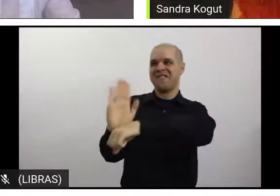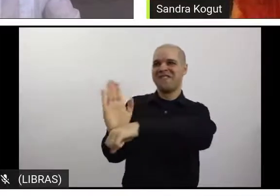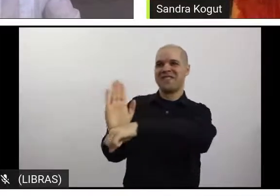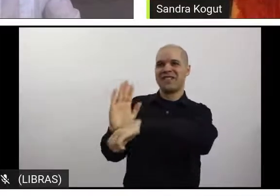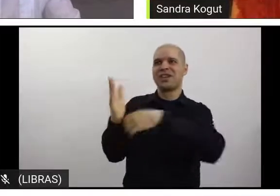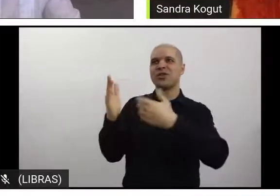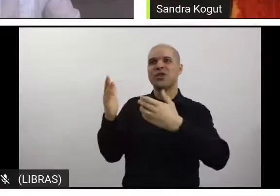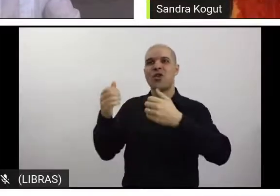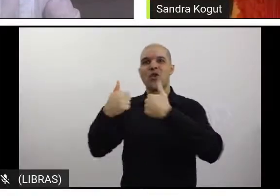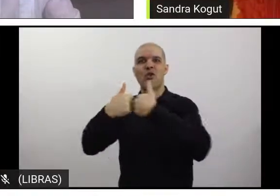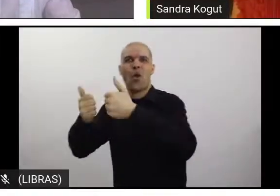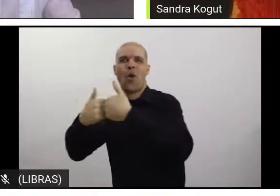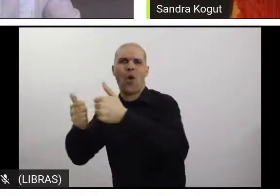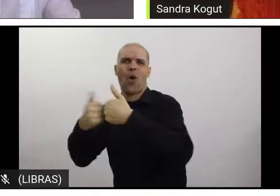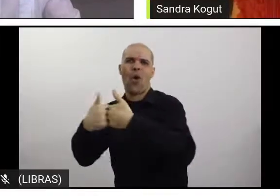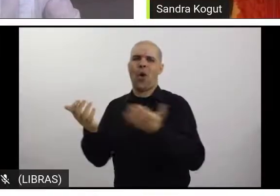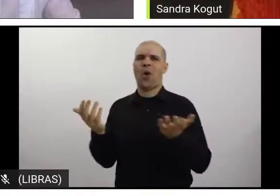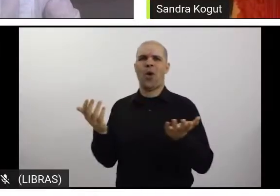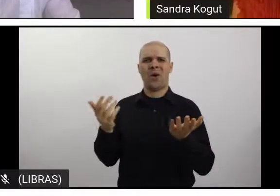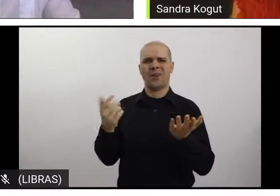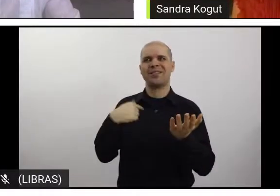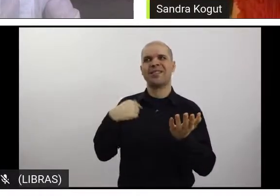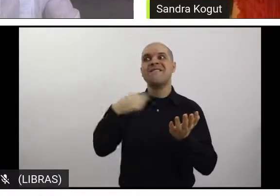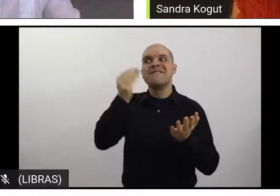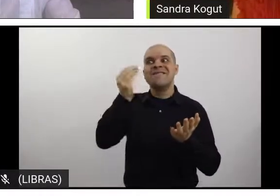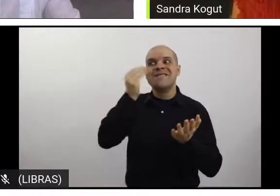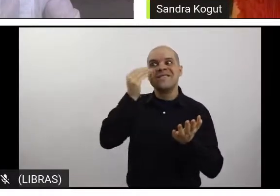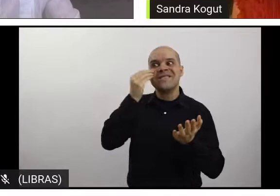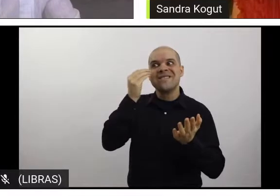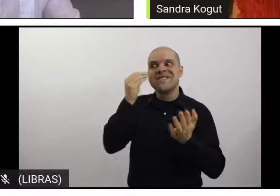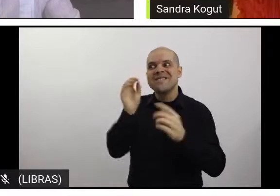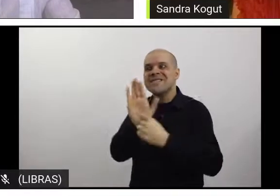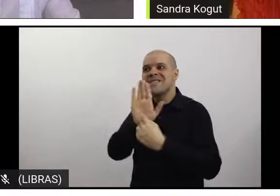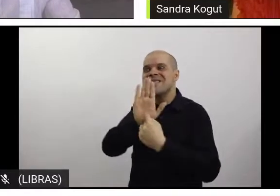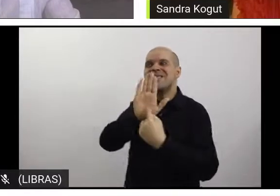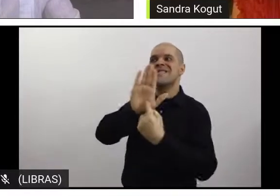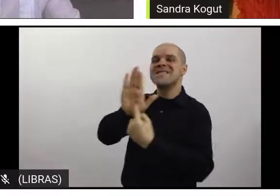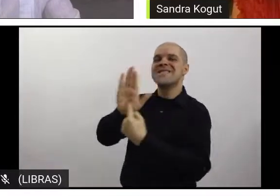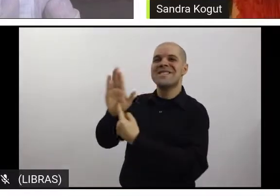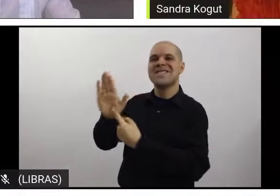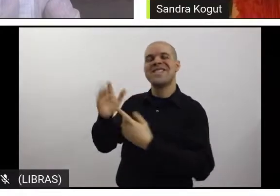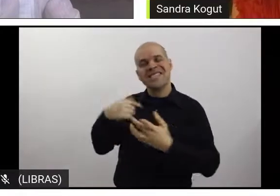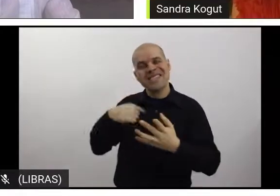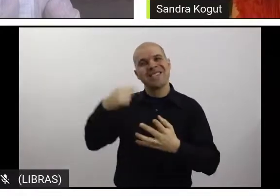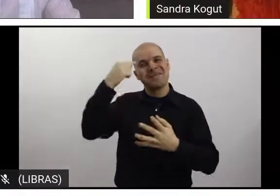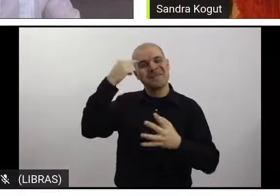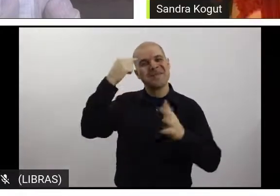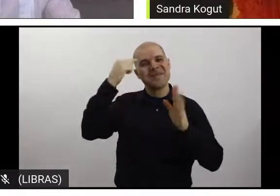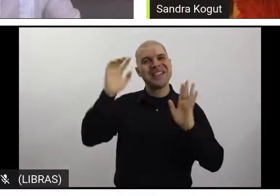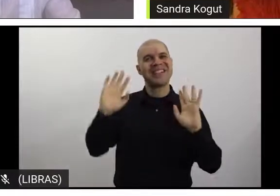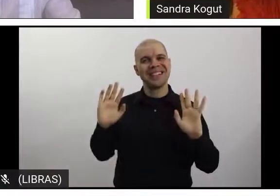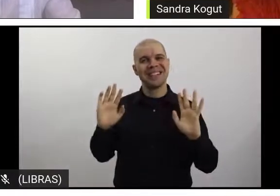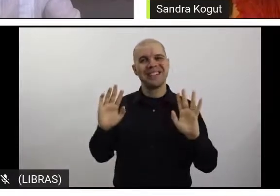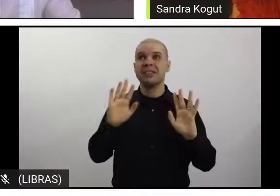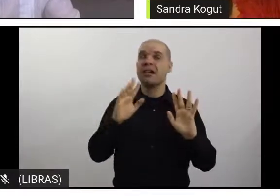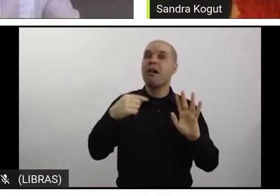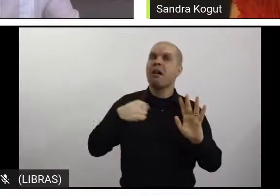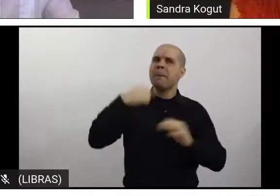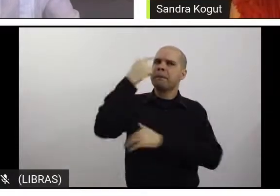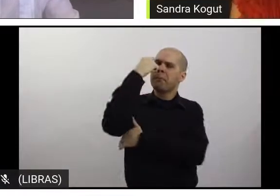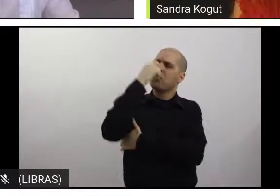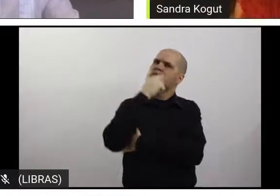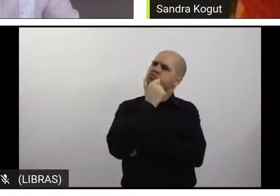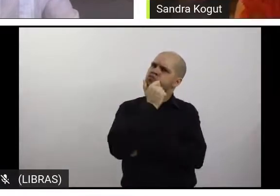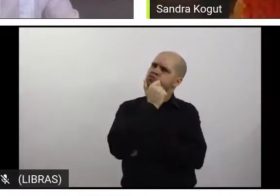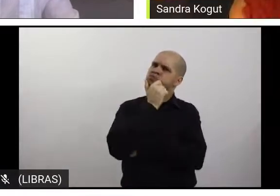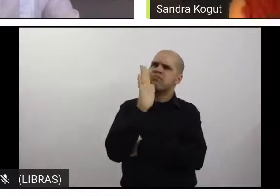vídeos. E eu me lembro de pensar assim, puxa, o legal seria uma cabine, que nem existe